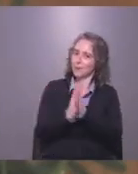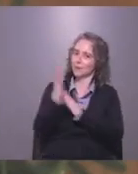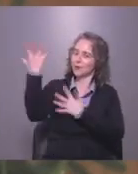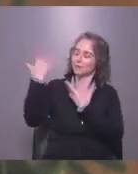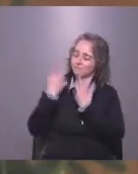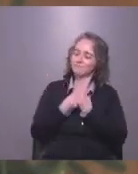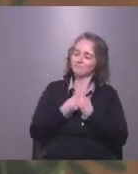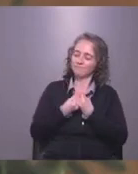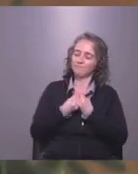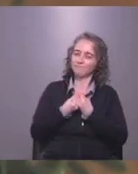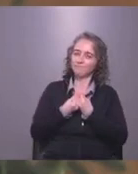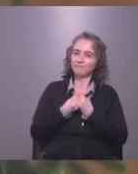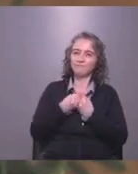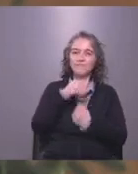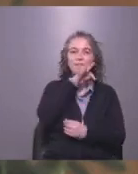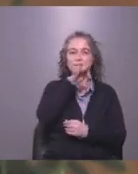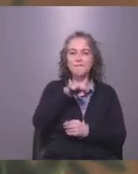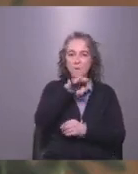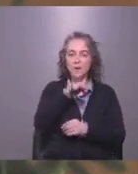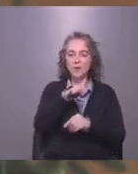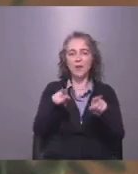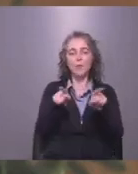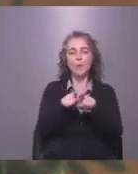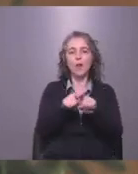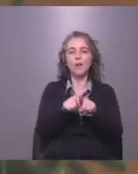A família é o primeiro lugar de transmissão da fé.